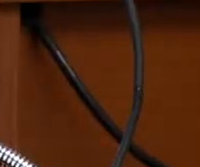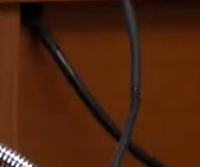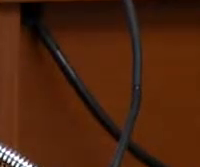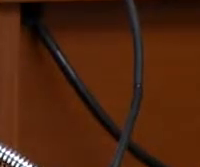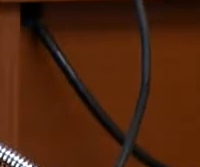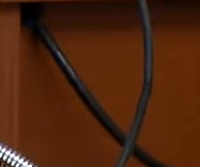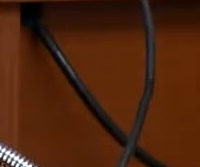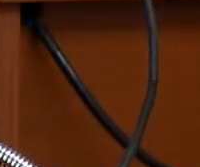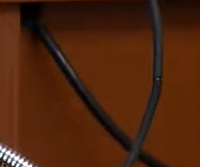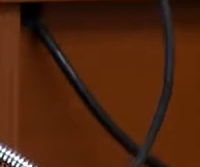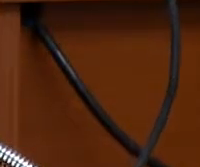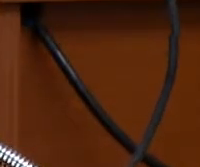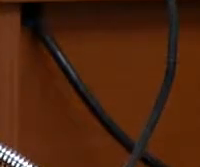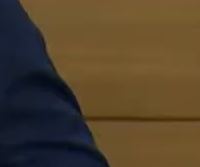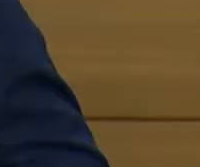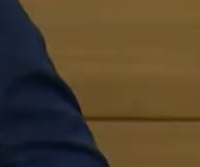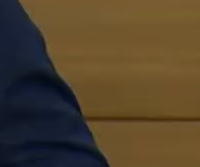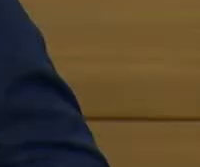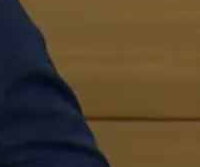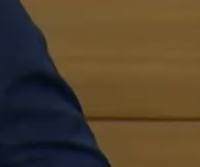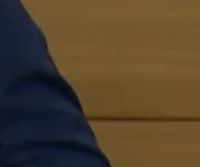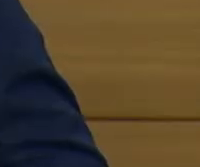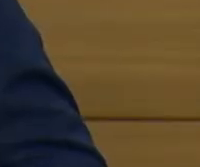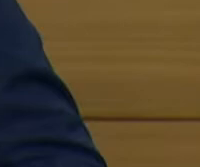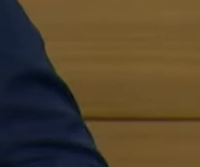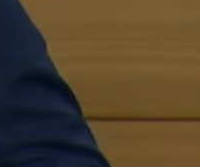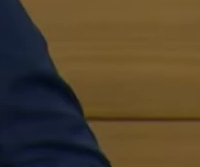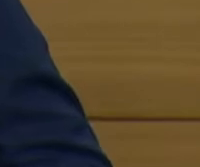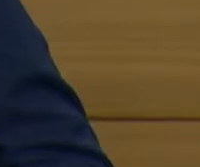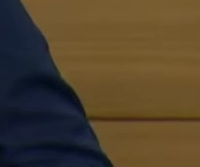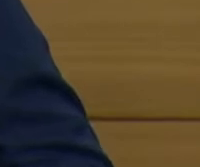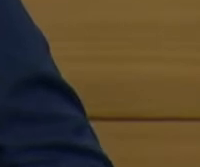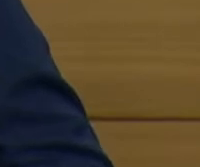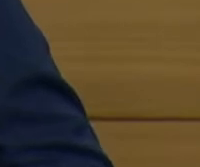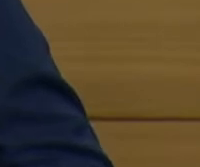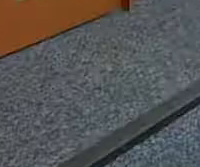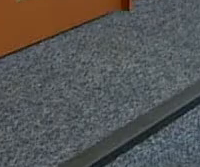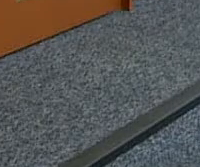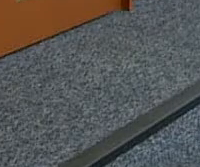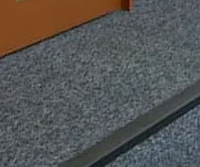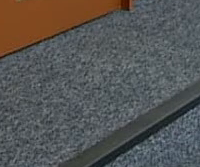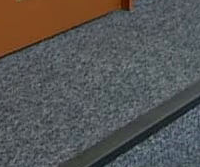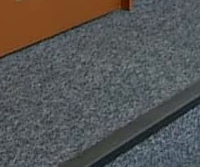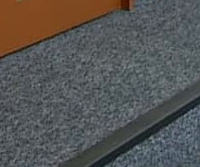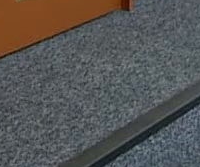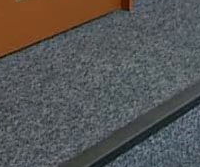ao parecer. Vereador Irineu, sim. Voto. Tá bom. Vereador Irineu Toledo, voto.